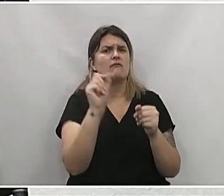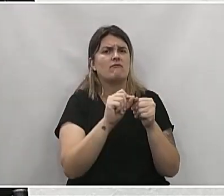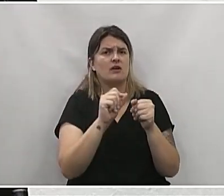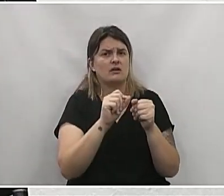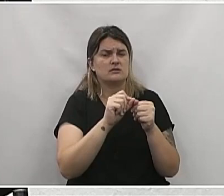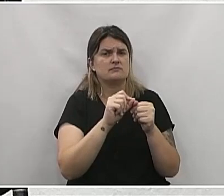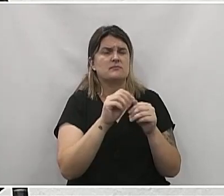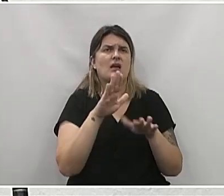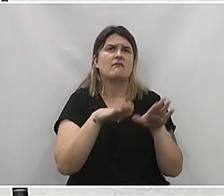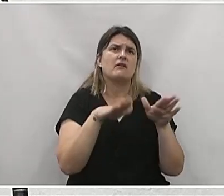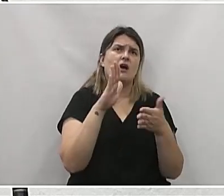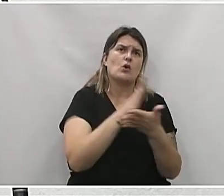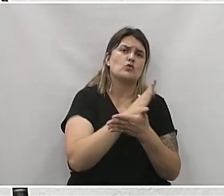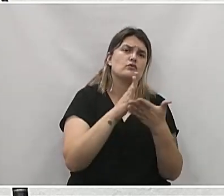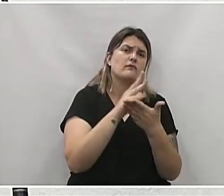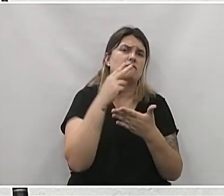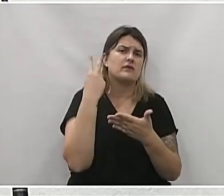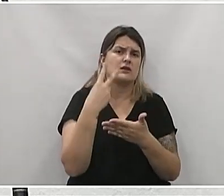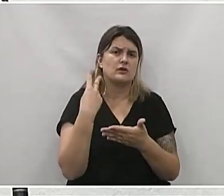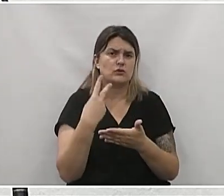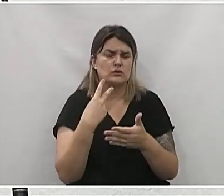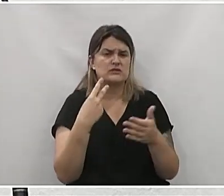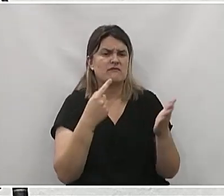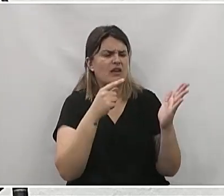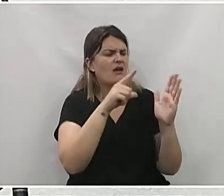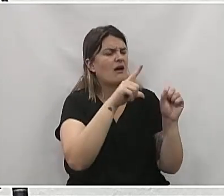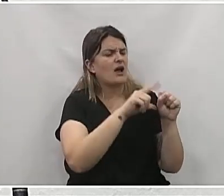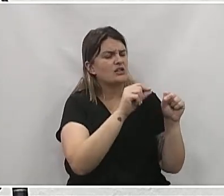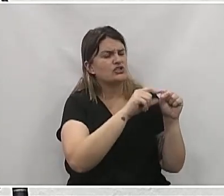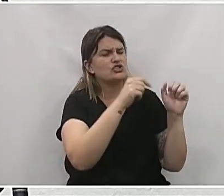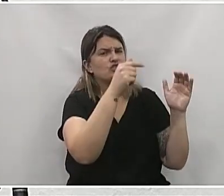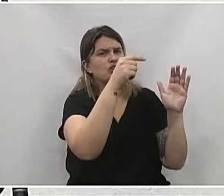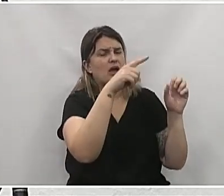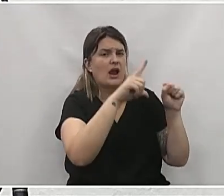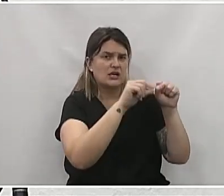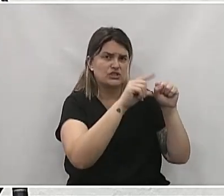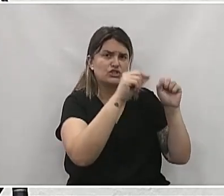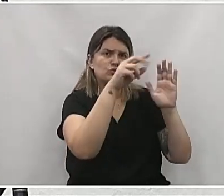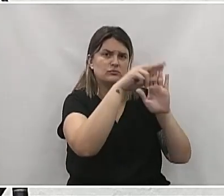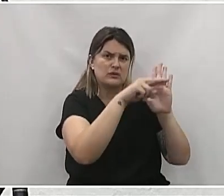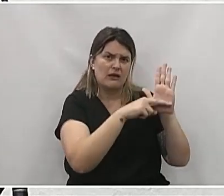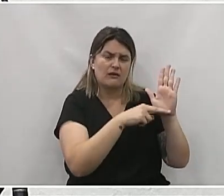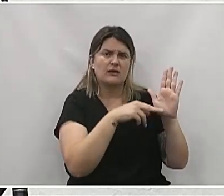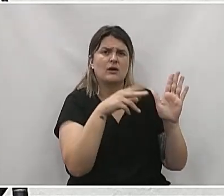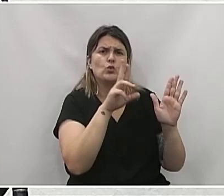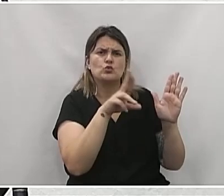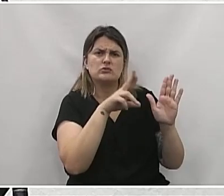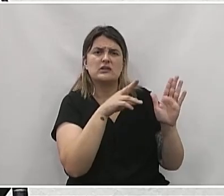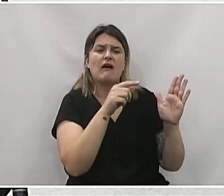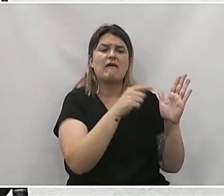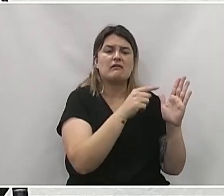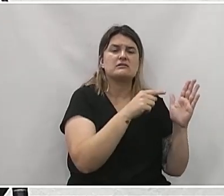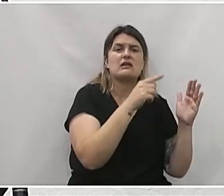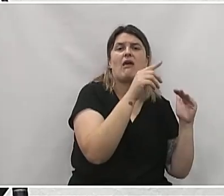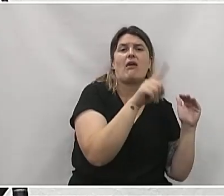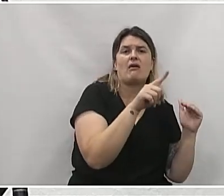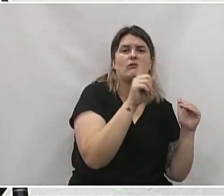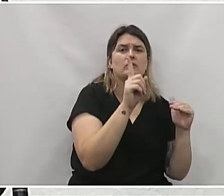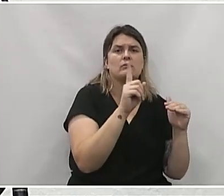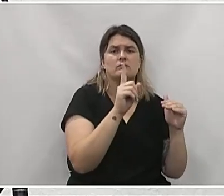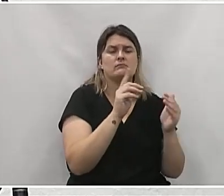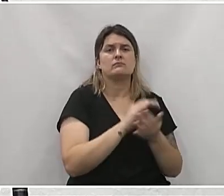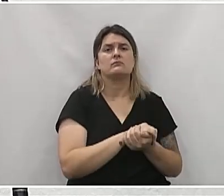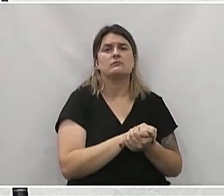vezes, alguns vereadores acabam pegando artigos do regimento interno e usando da forma que lhe convém. Mas não é na forma